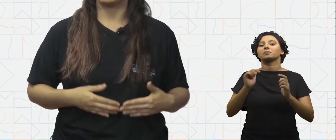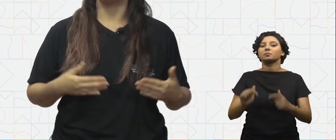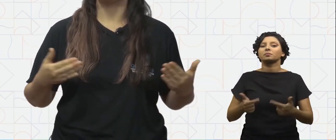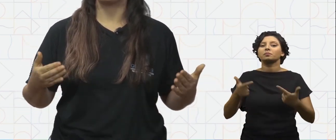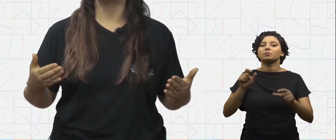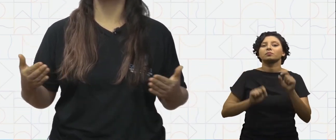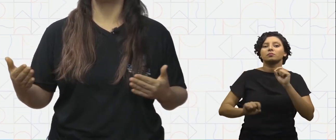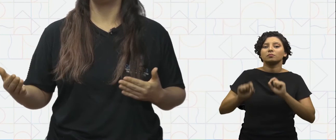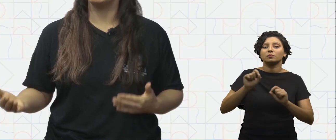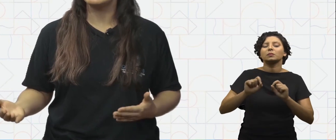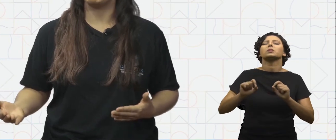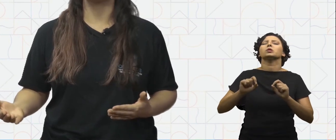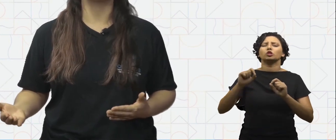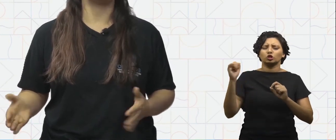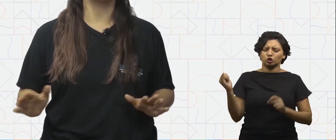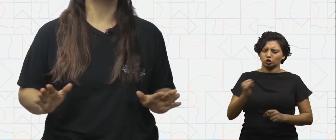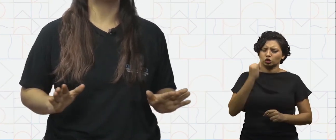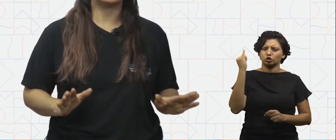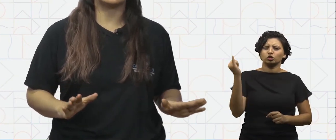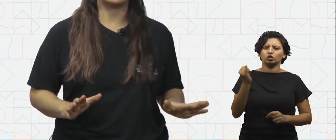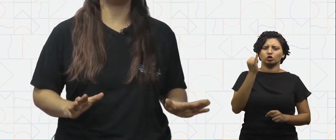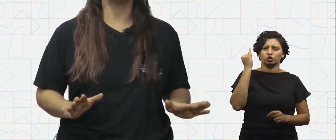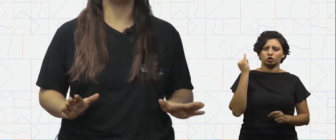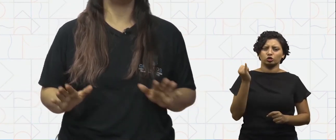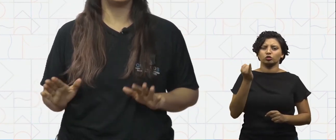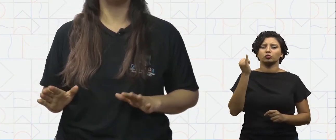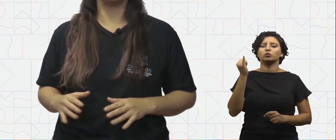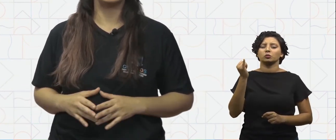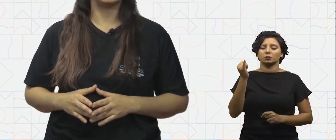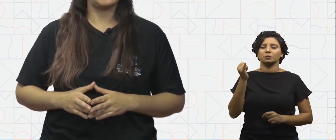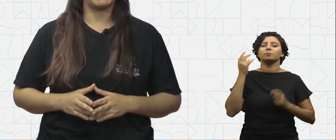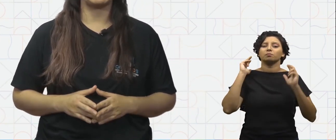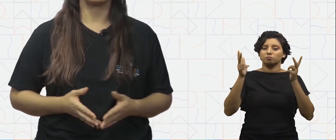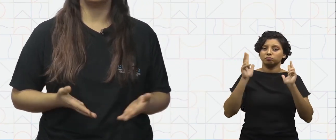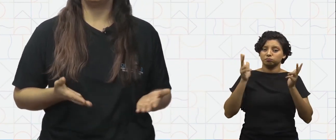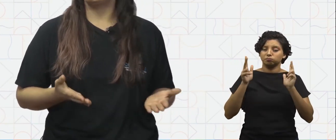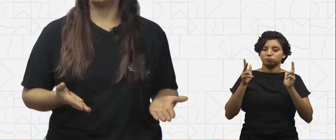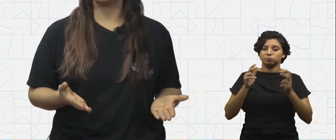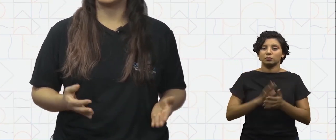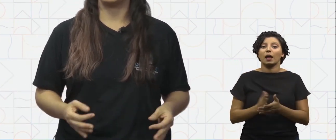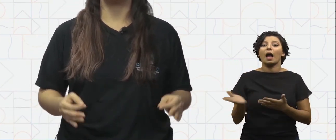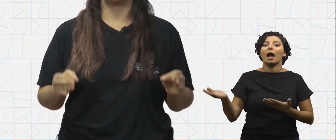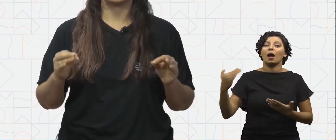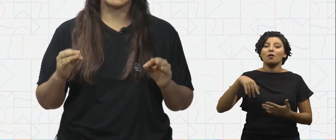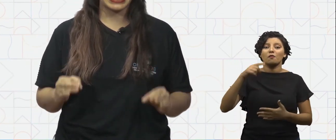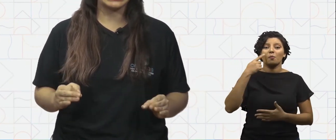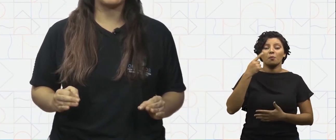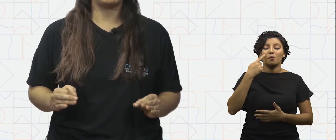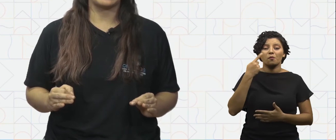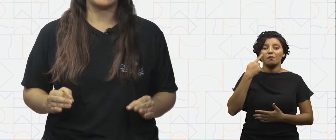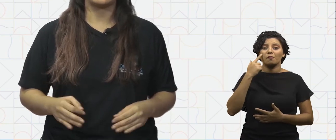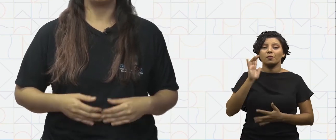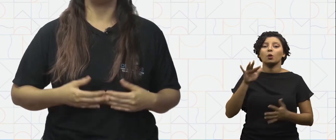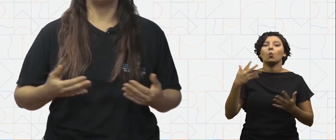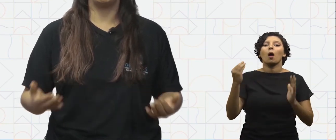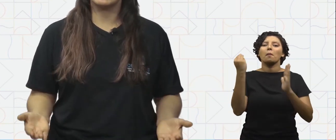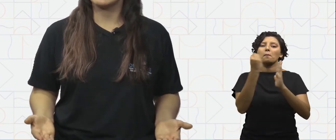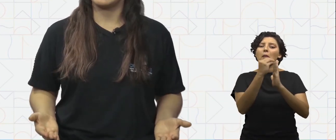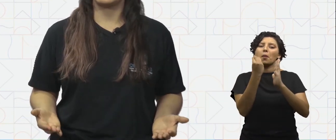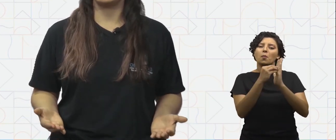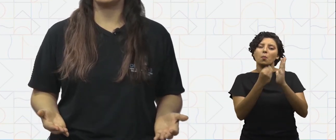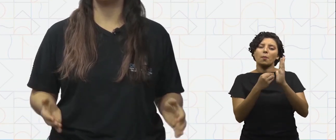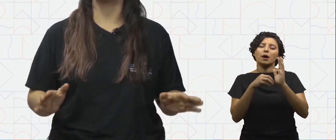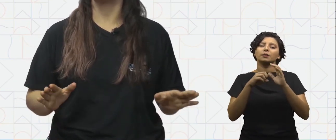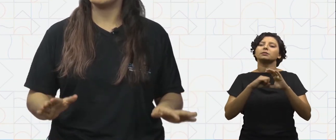ação é um elemento fundamental da narrativa de aventura também. Vamos agora relembrar